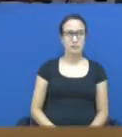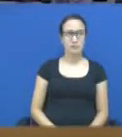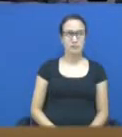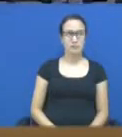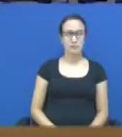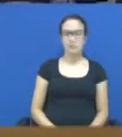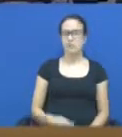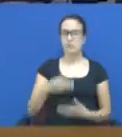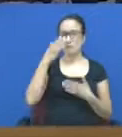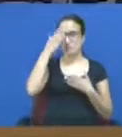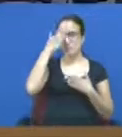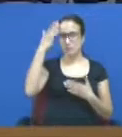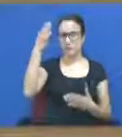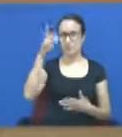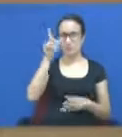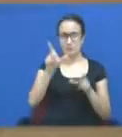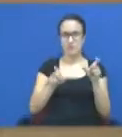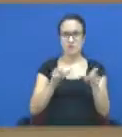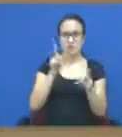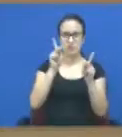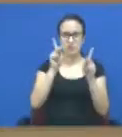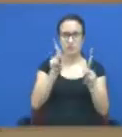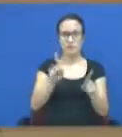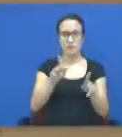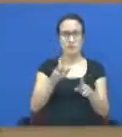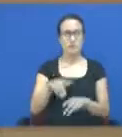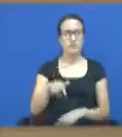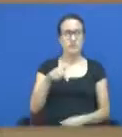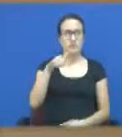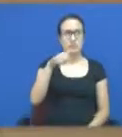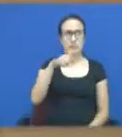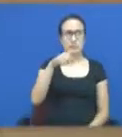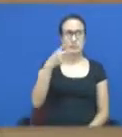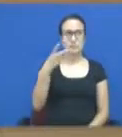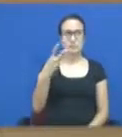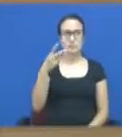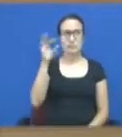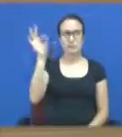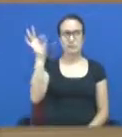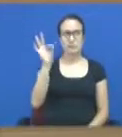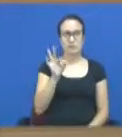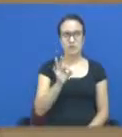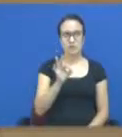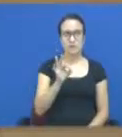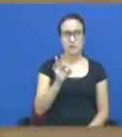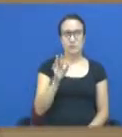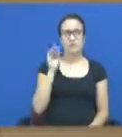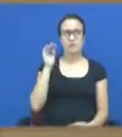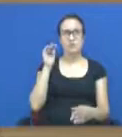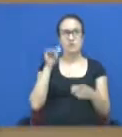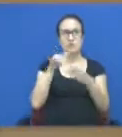agradecer a população de Limeira pelos 72% de votos com o nosso